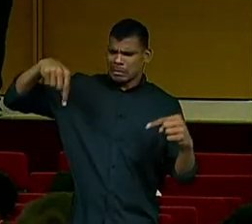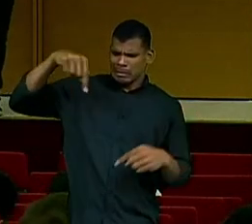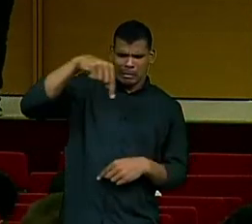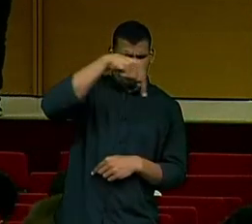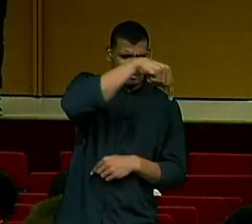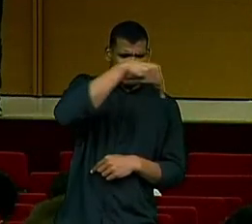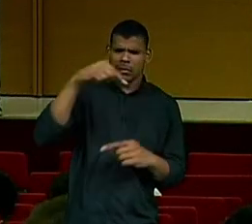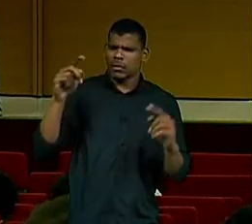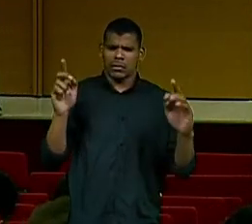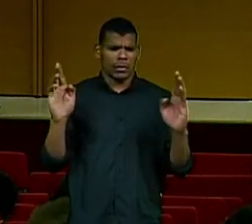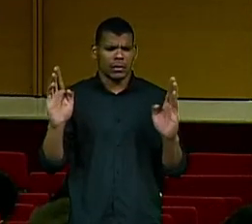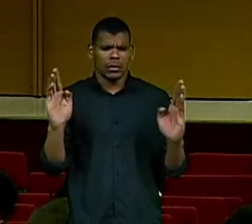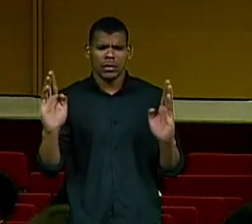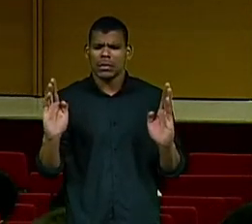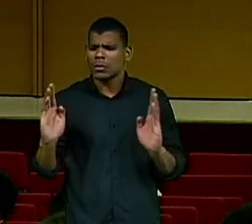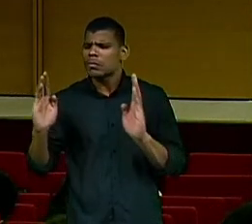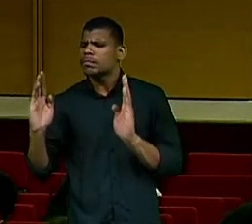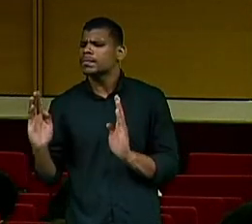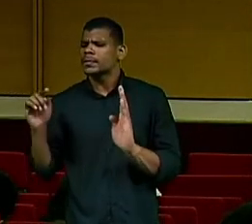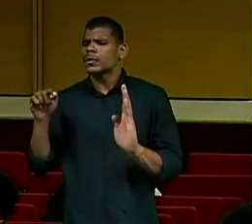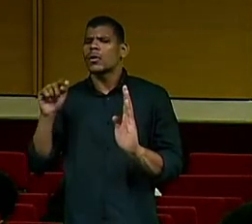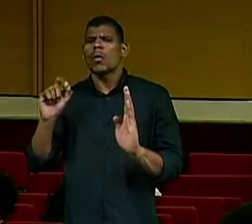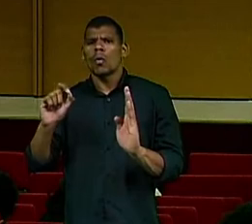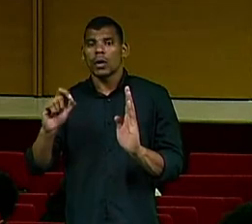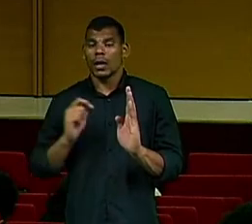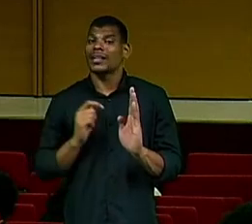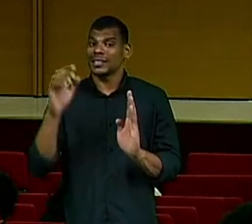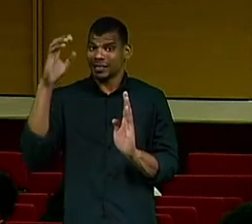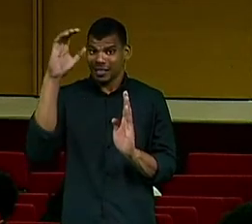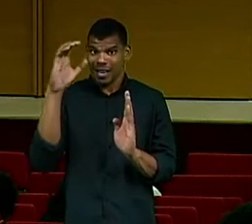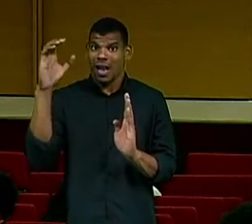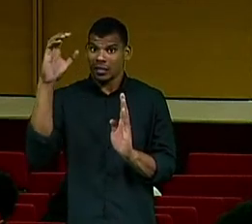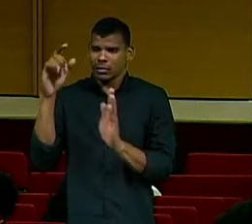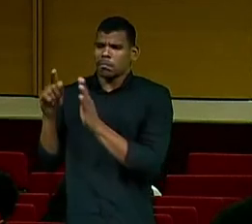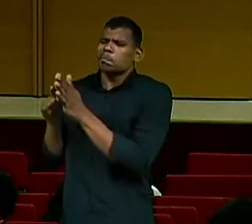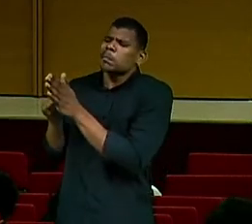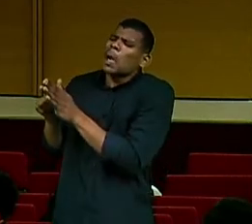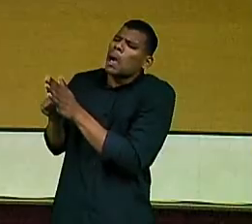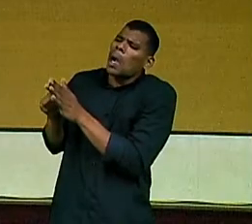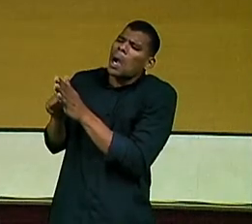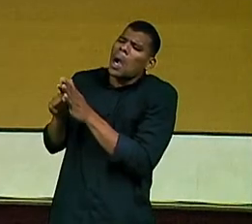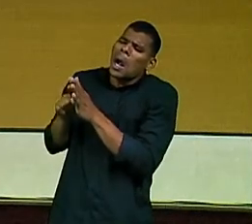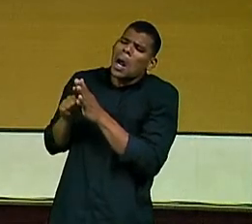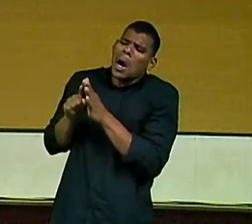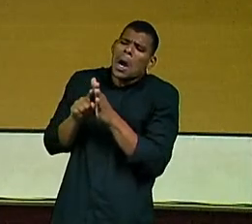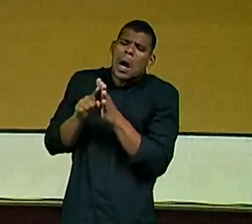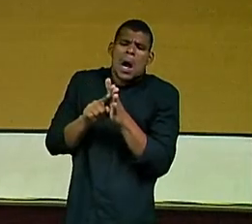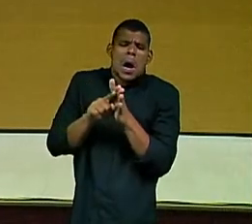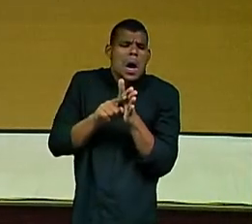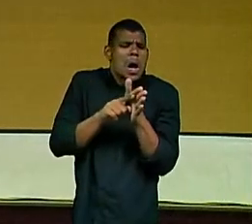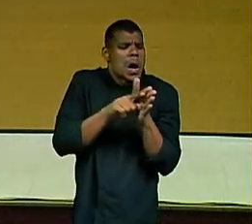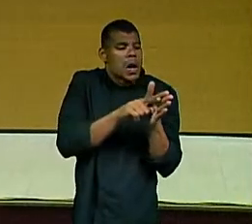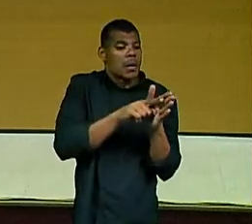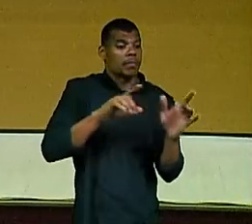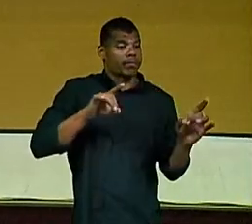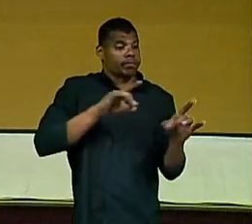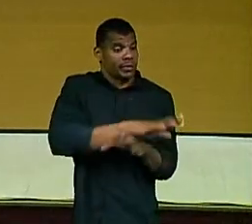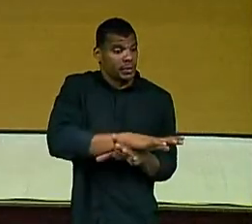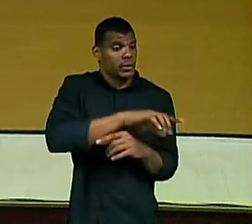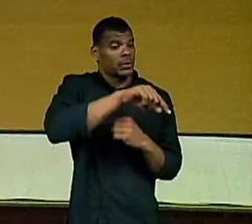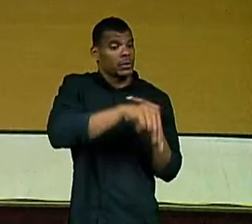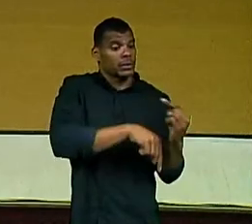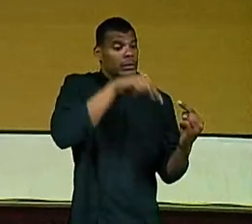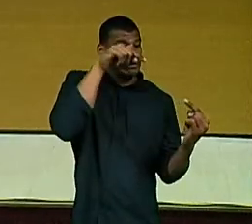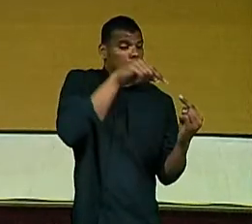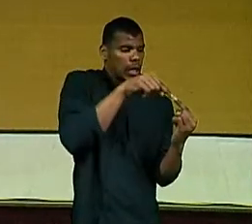por isso que quando você vai fazer um trabalho científico da faculdade de vocês tivesse formando eu tomar nem falando e vocês passando no